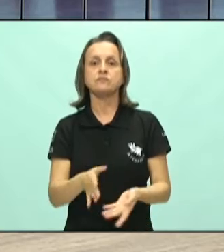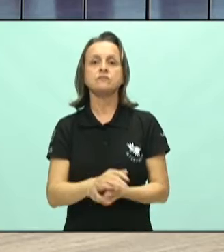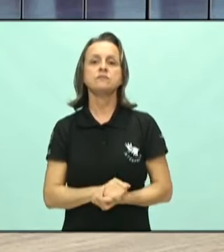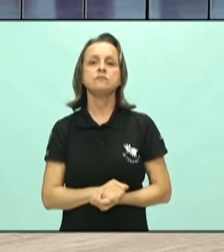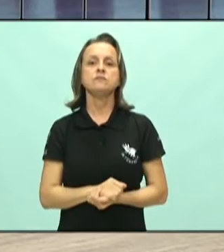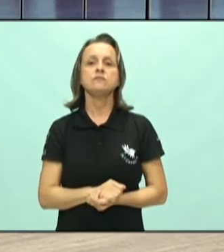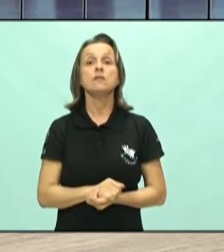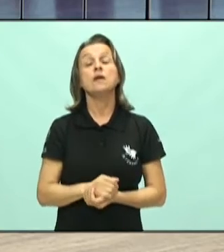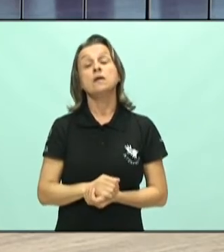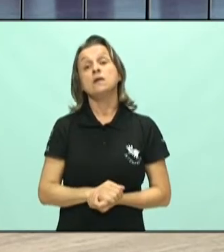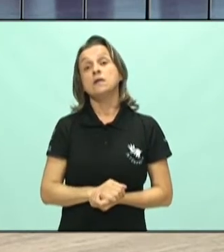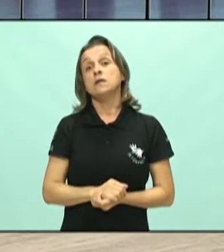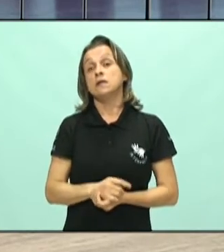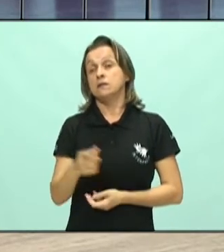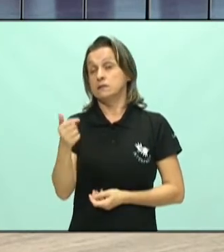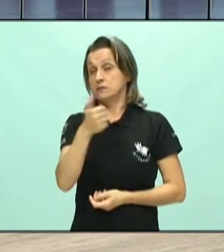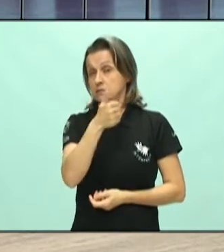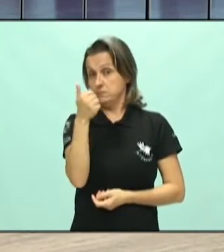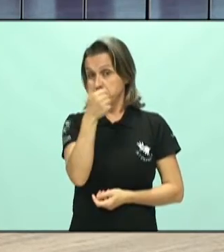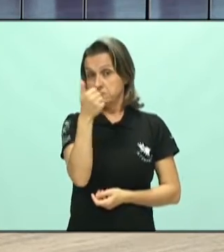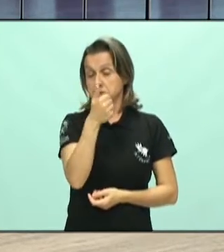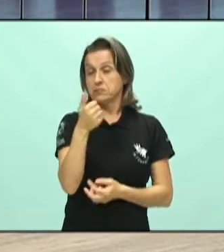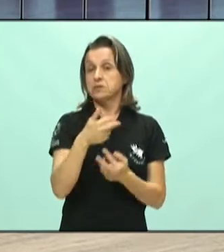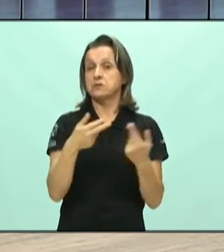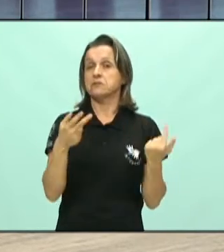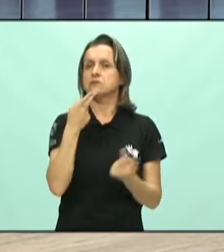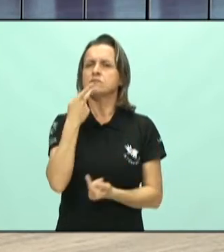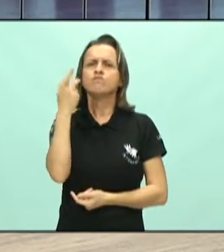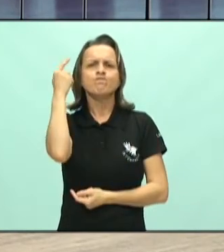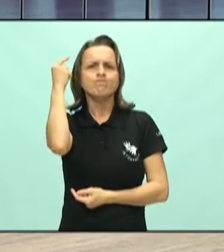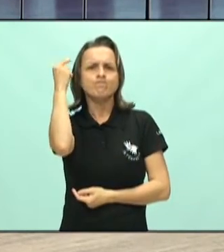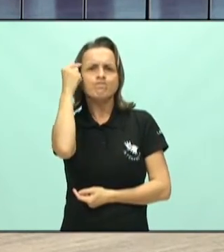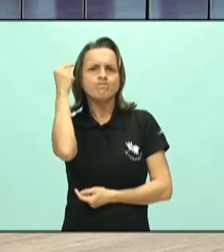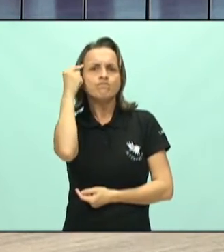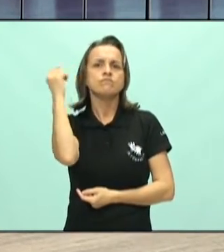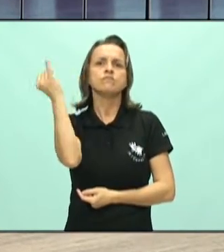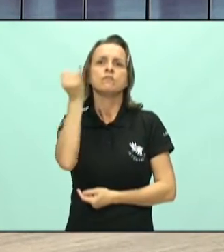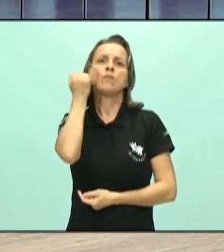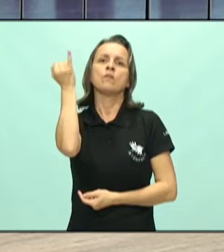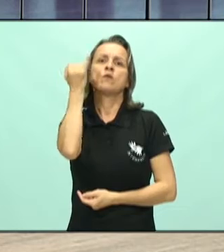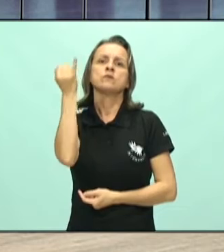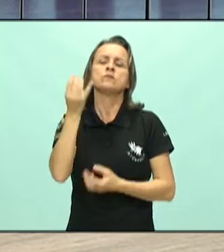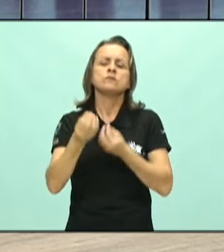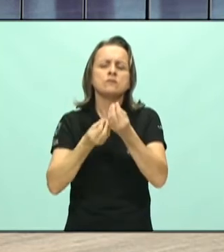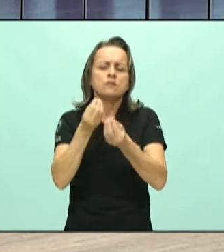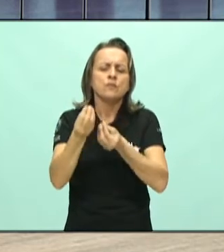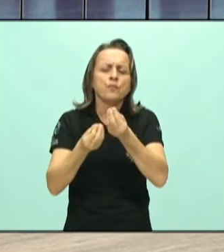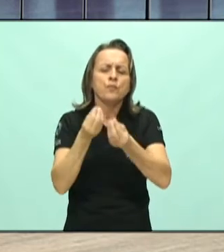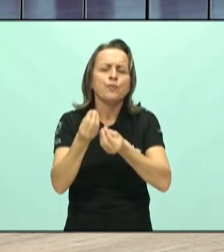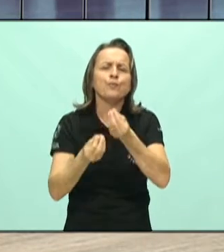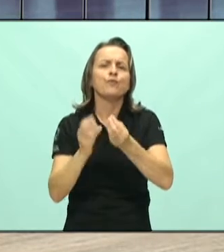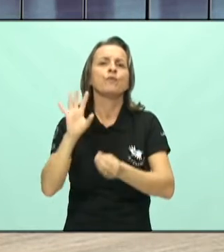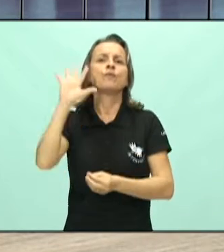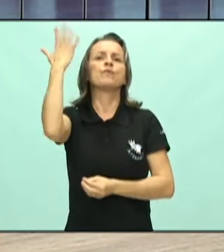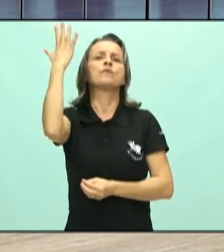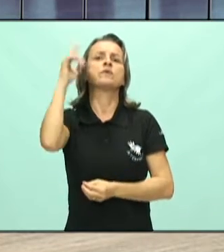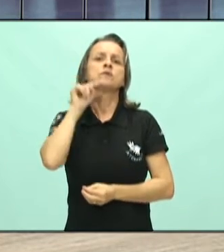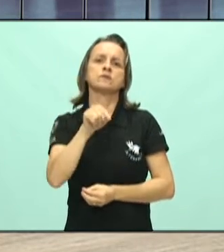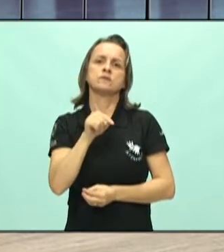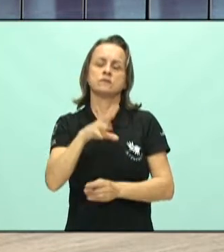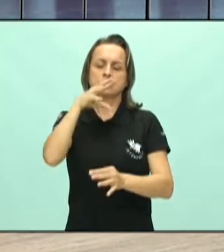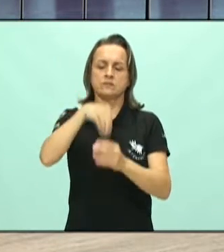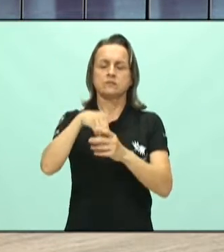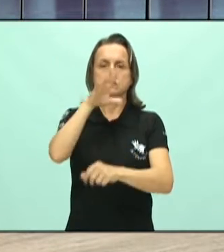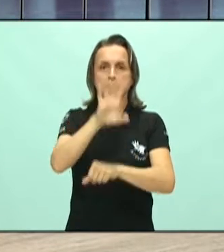tudo, acho que é muito importante como é que se procedeu dentro do Estado, né? No ano passado,